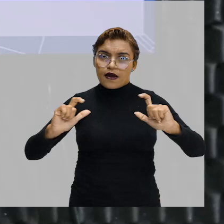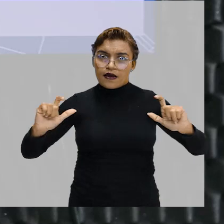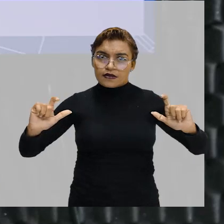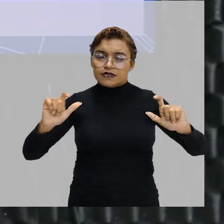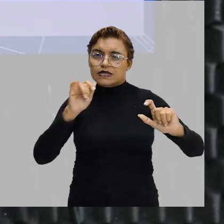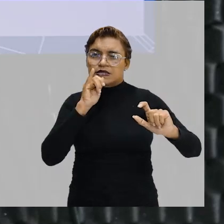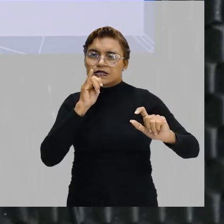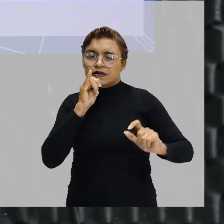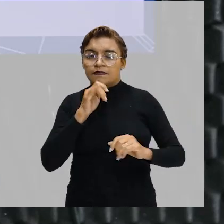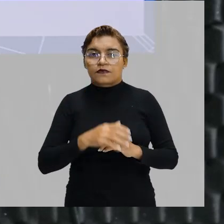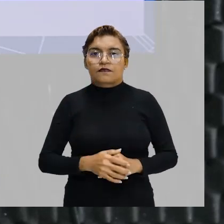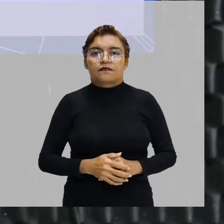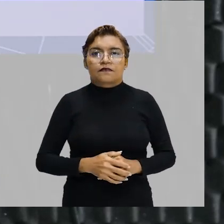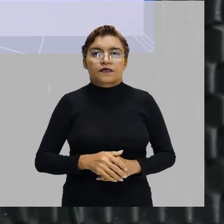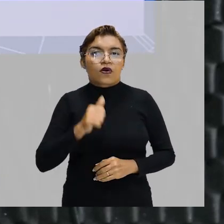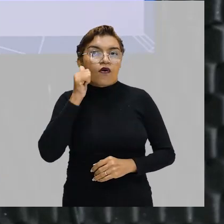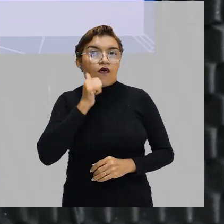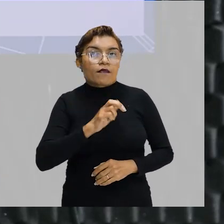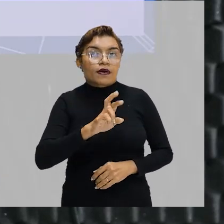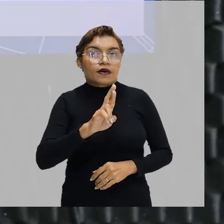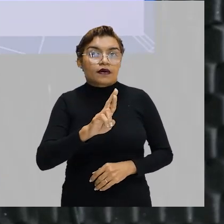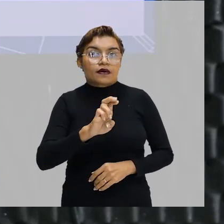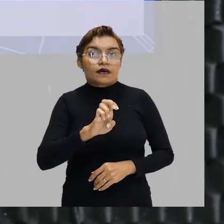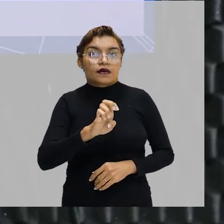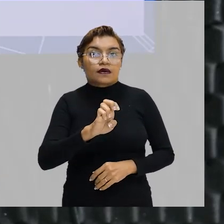exemplo, Ricardo riscou o quadro.